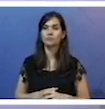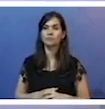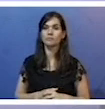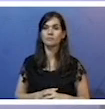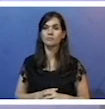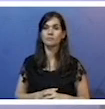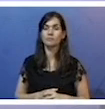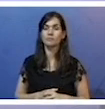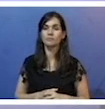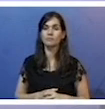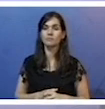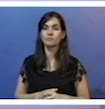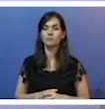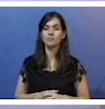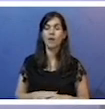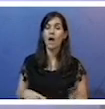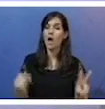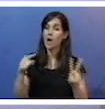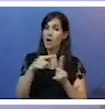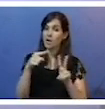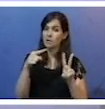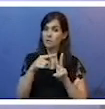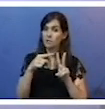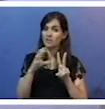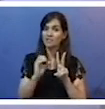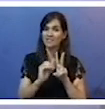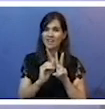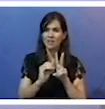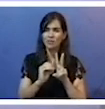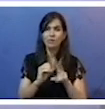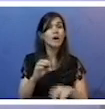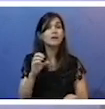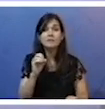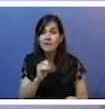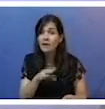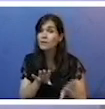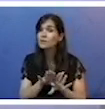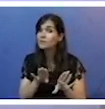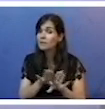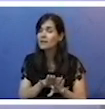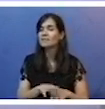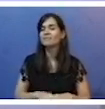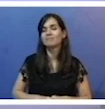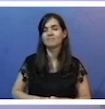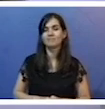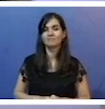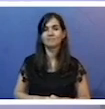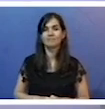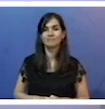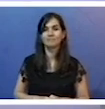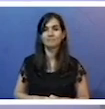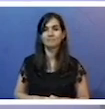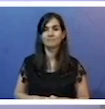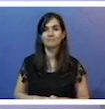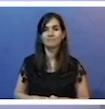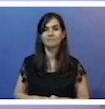zero raiz quadrada de zero porque zero x 0 vai dar zero